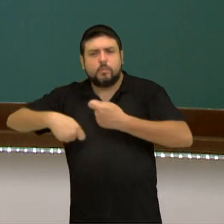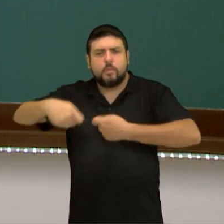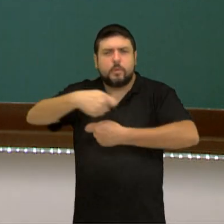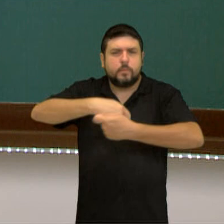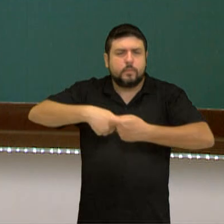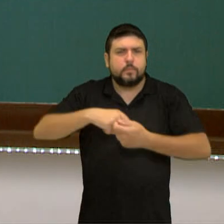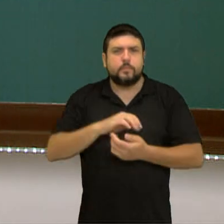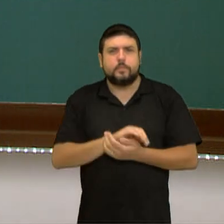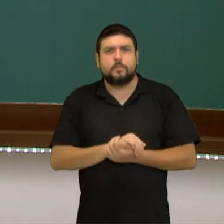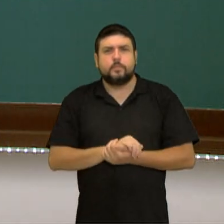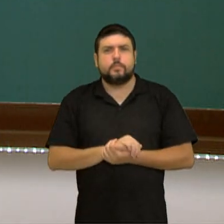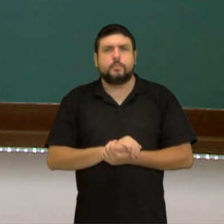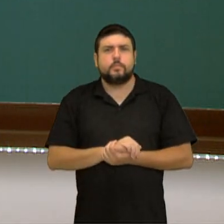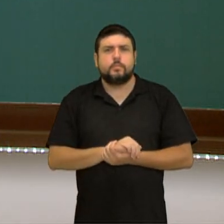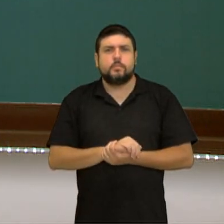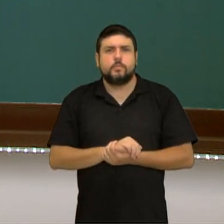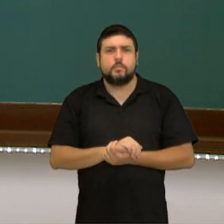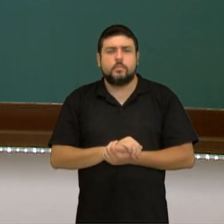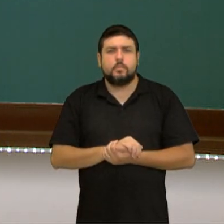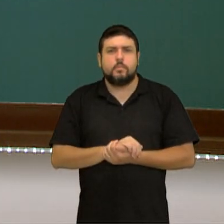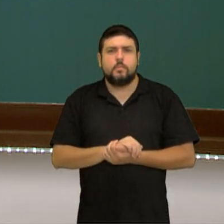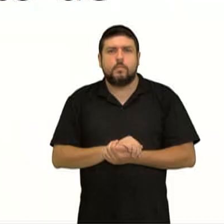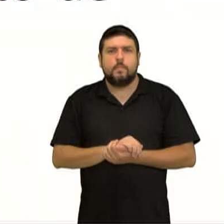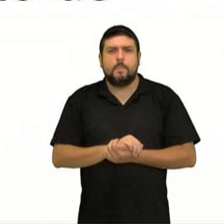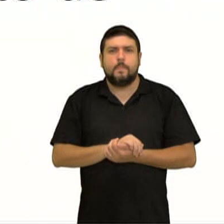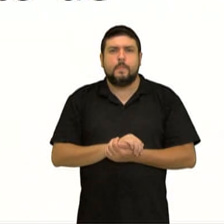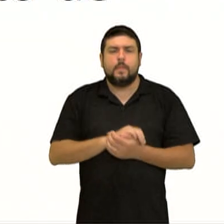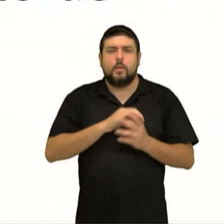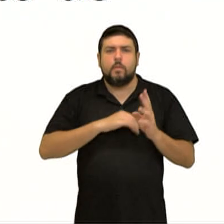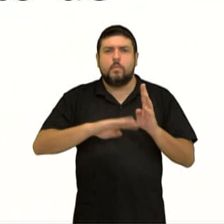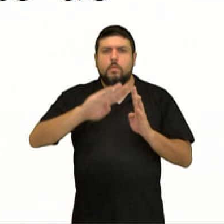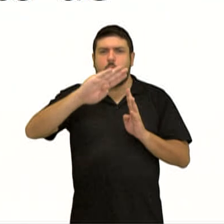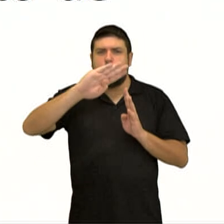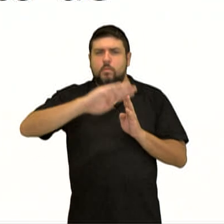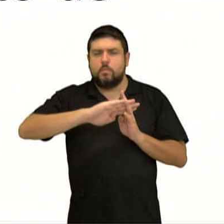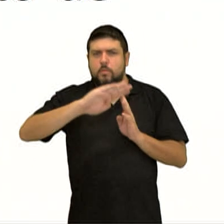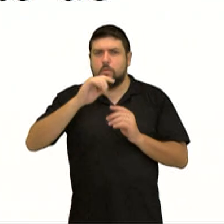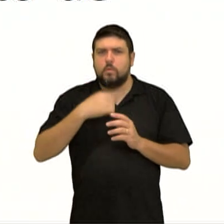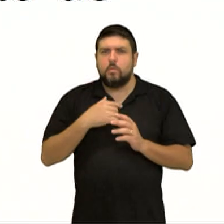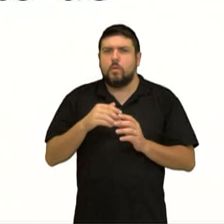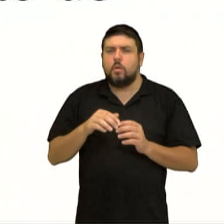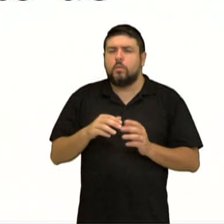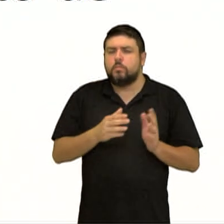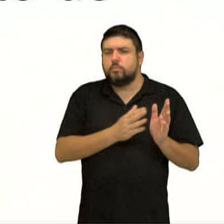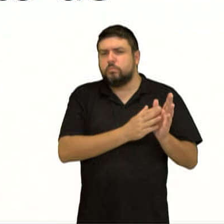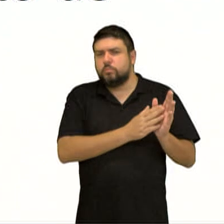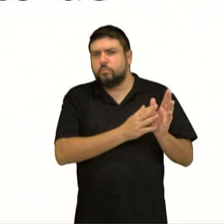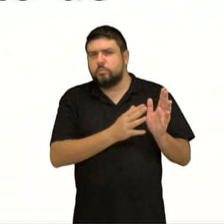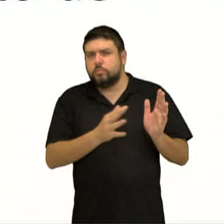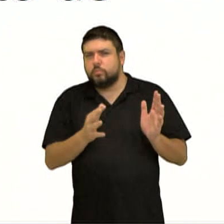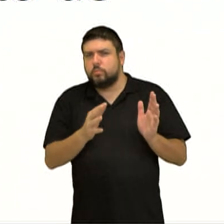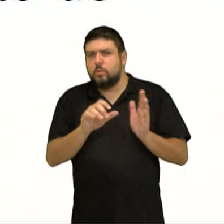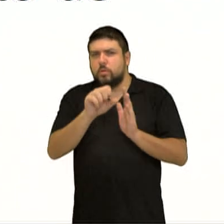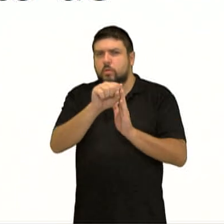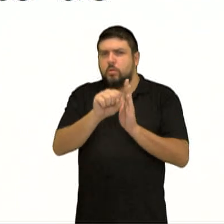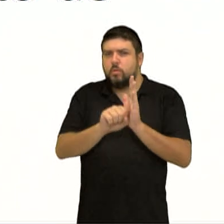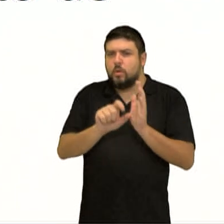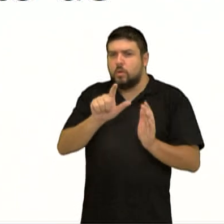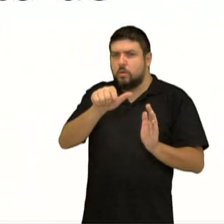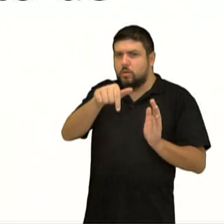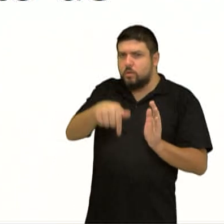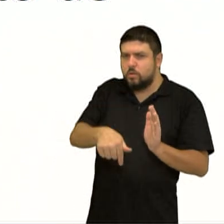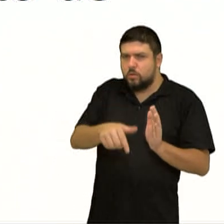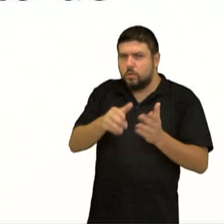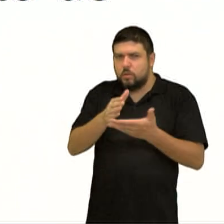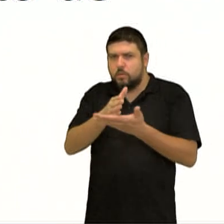Prosseguindo aqui, o barroco na primeira capital, então até metade do século XVII, surgimento das primeiras igrejas barrocas no